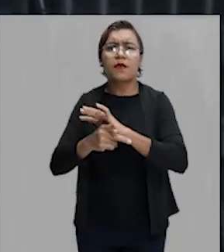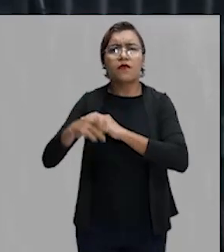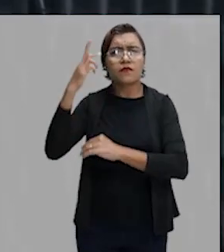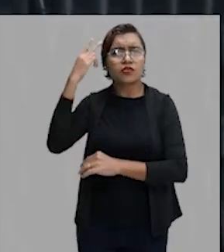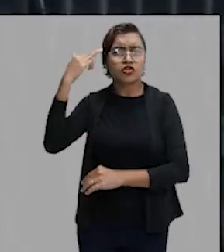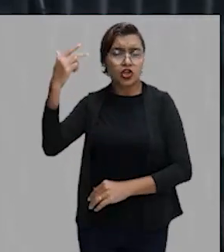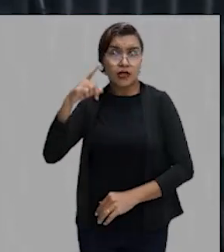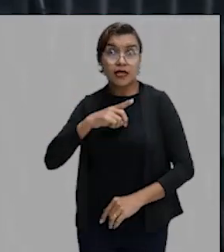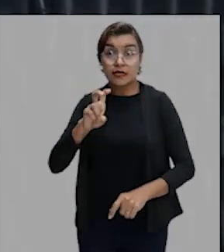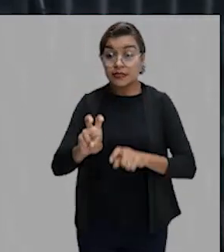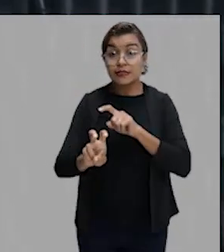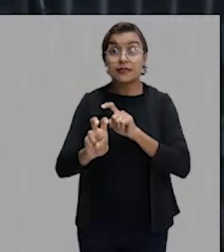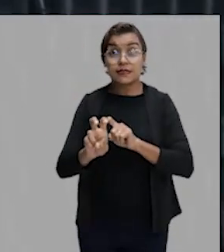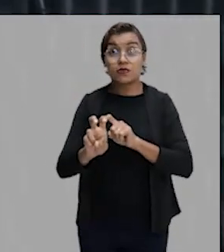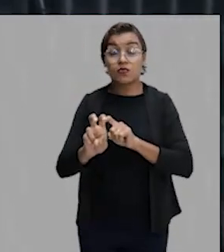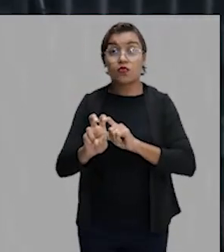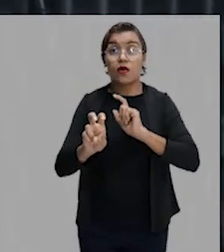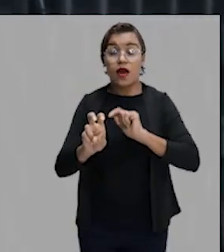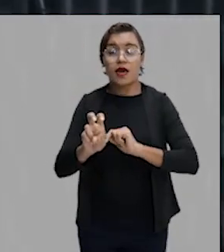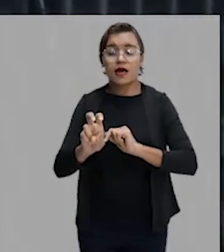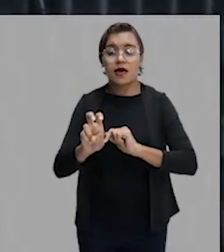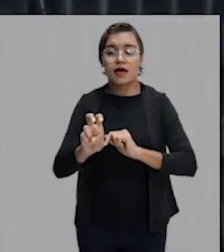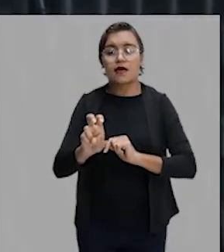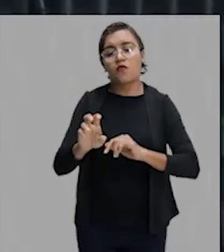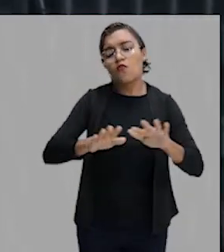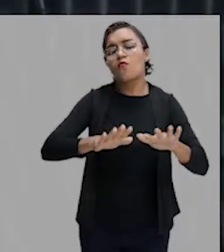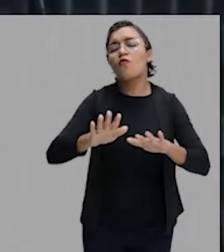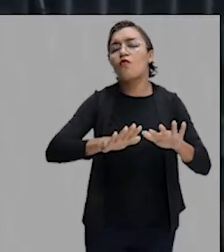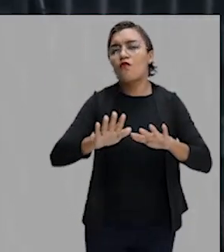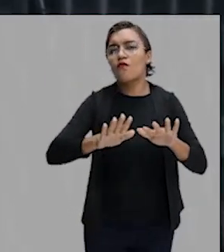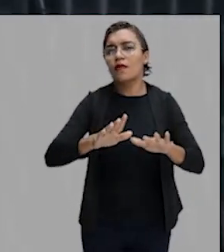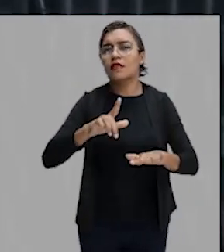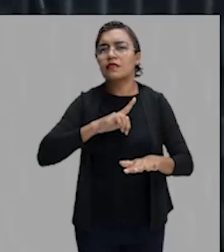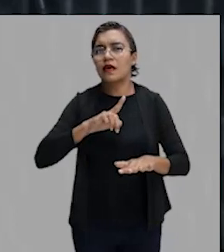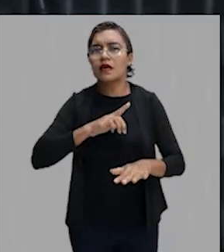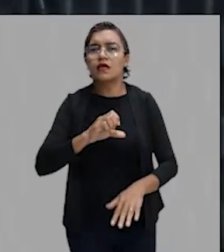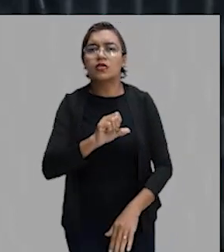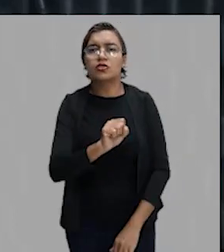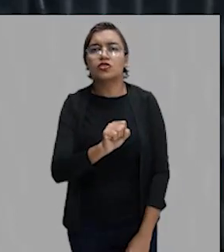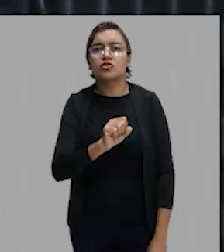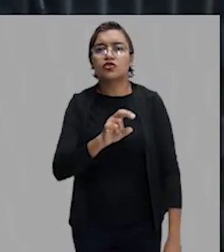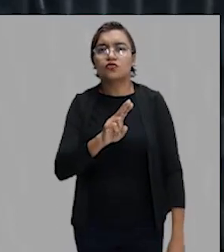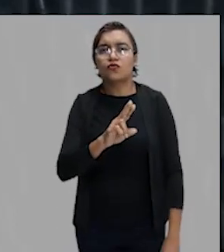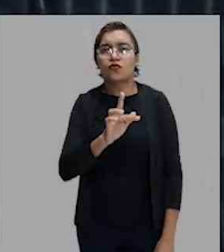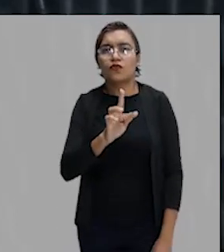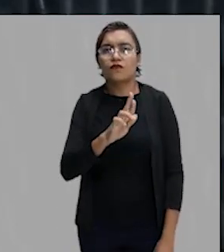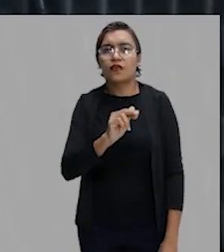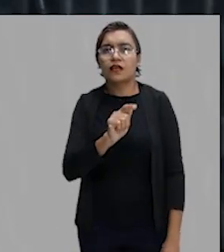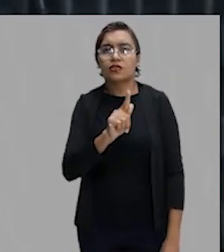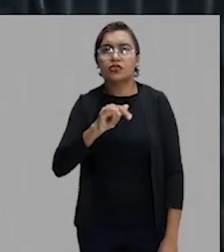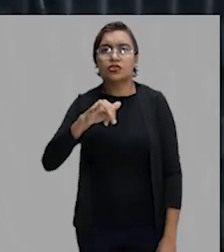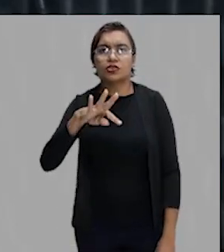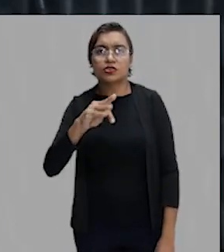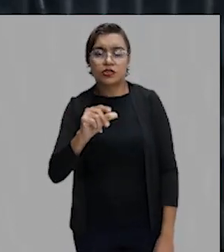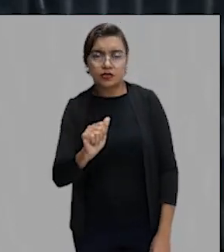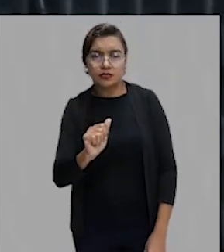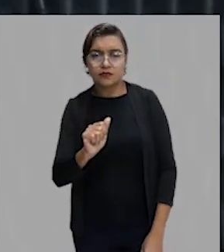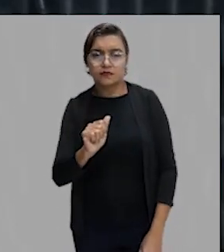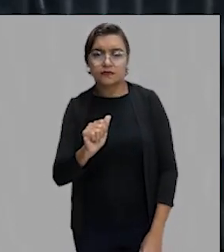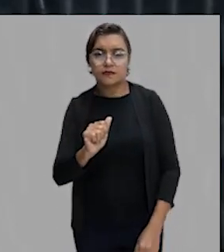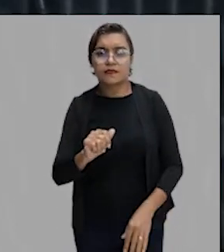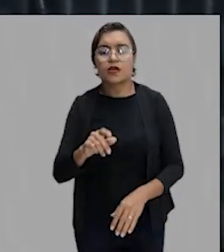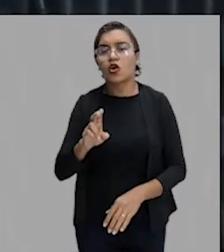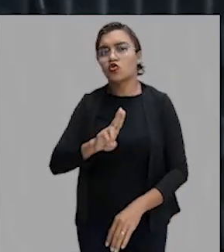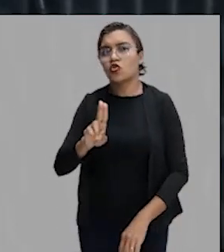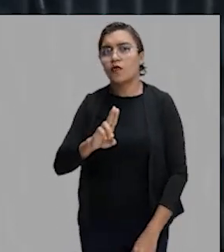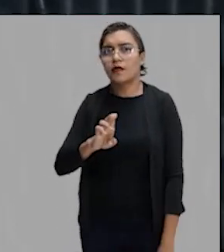5 está uma que foi líder do movimento sufragista do século XIX na Inglaterra, chamada